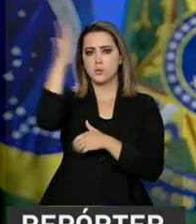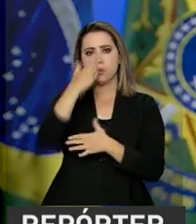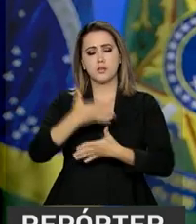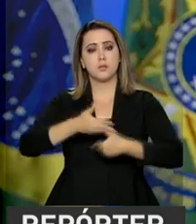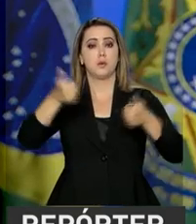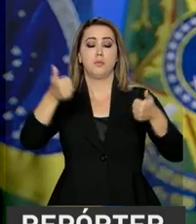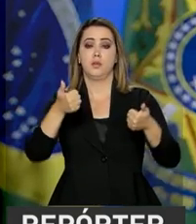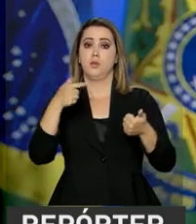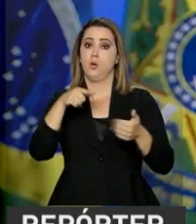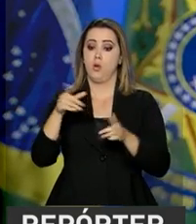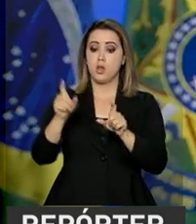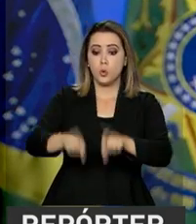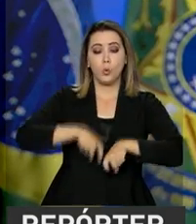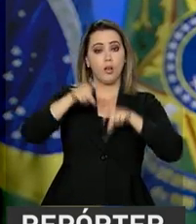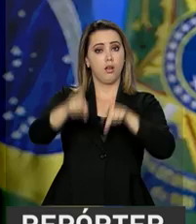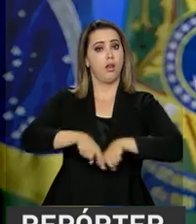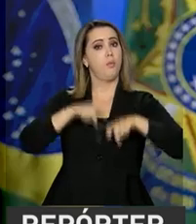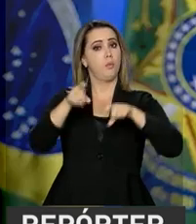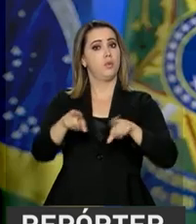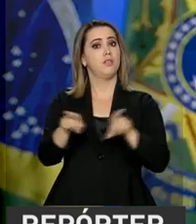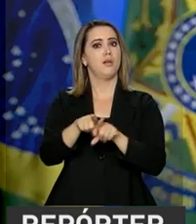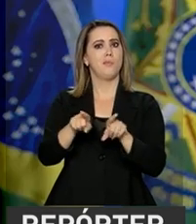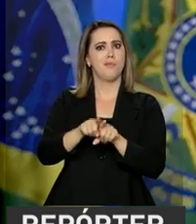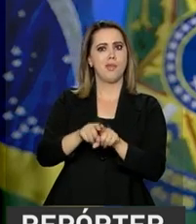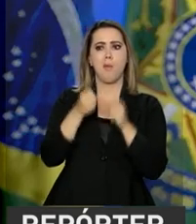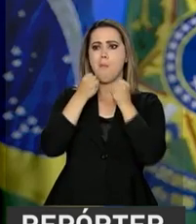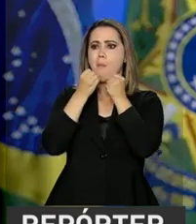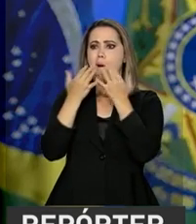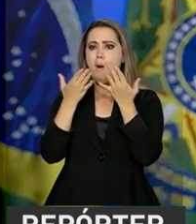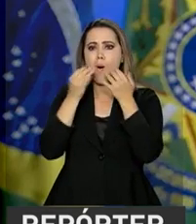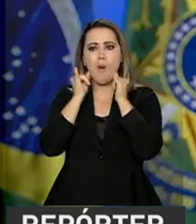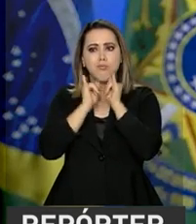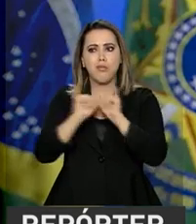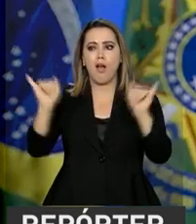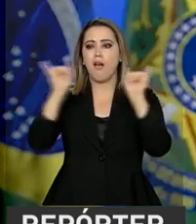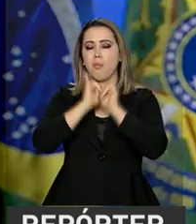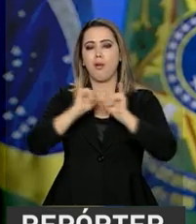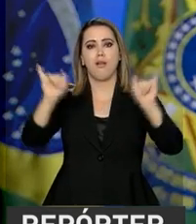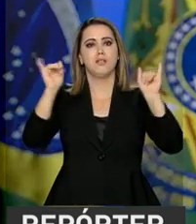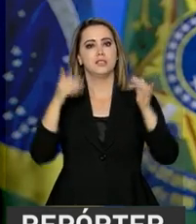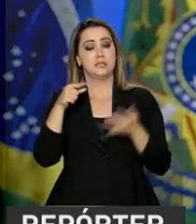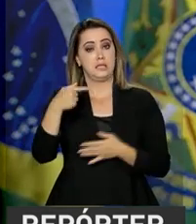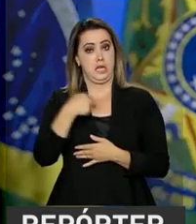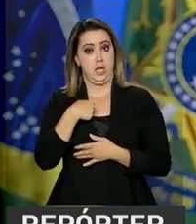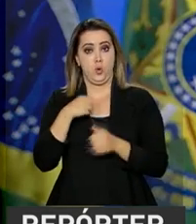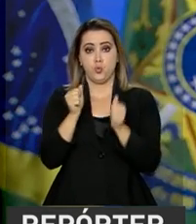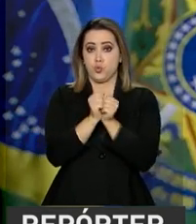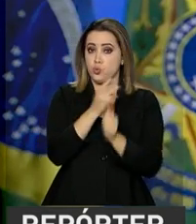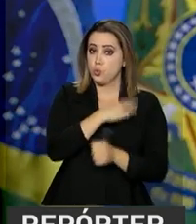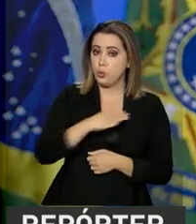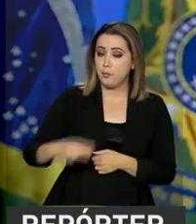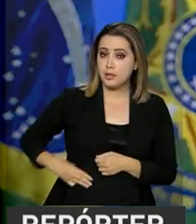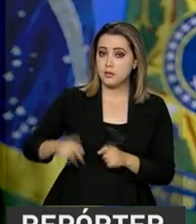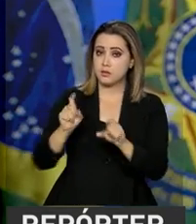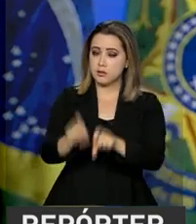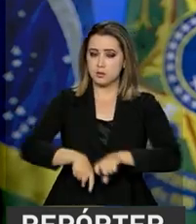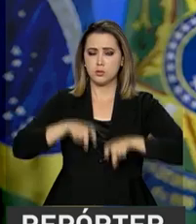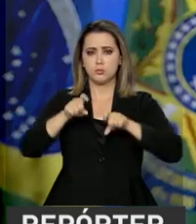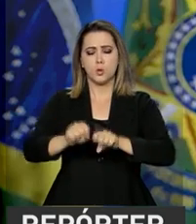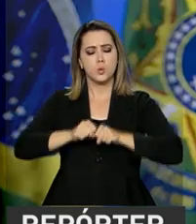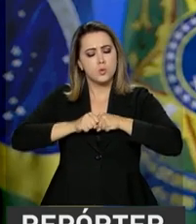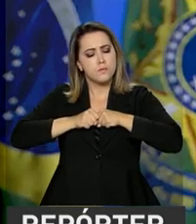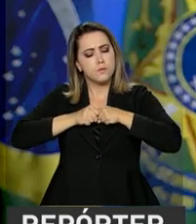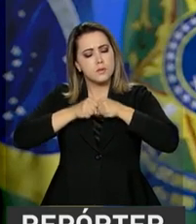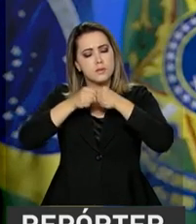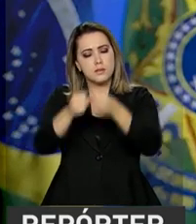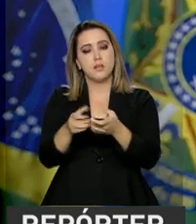e do campo não param de chegar boas notícias eu e o ministro da Agricultura Blair nos dedicamos a melhor a